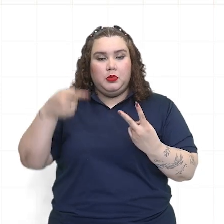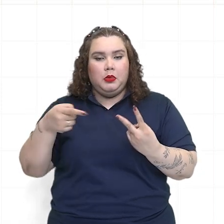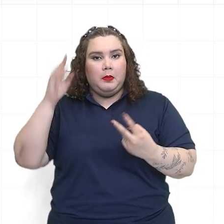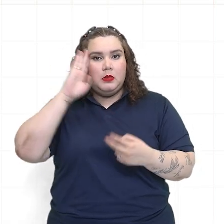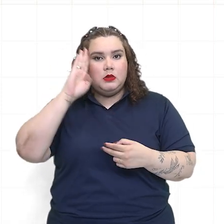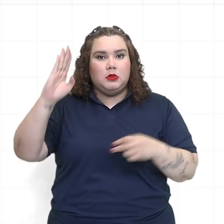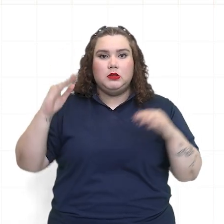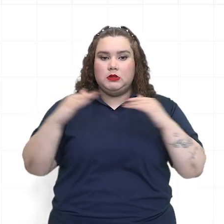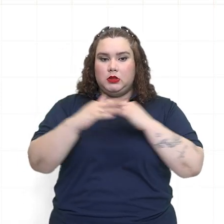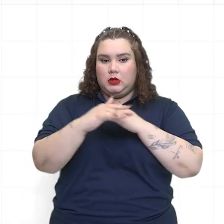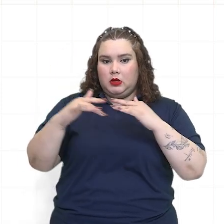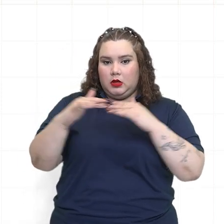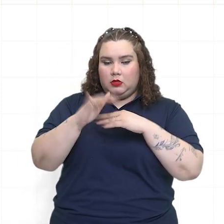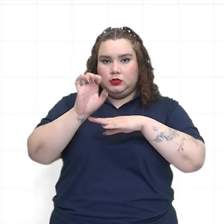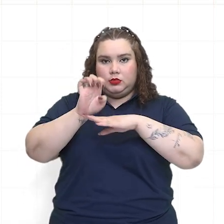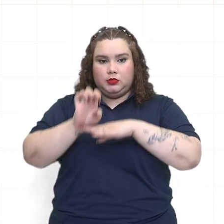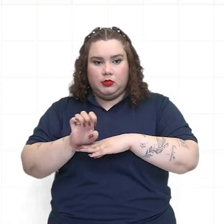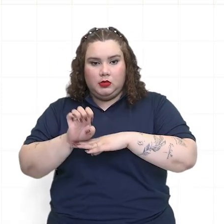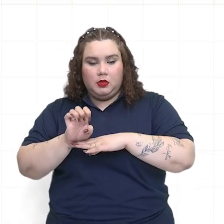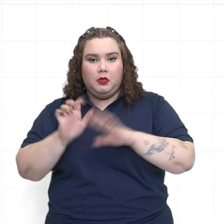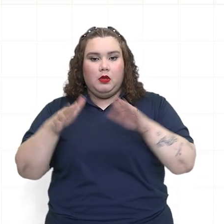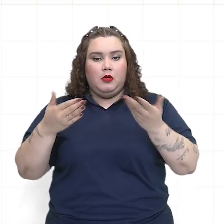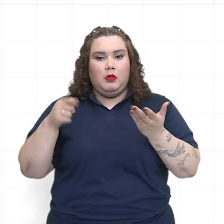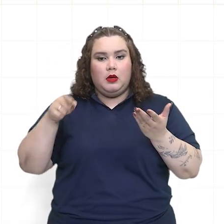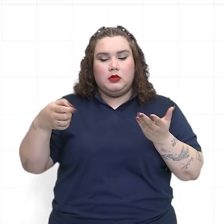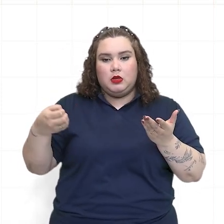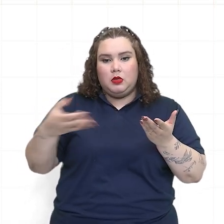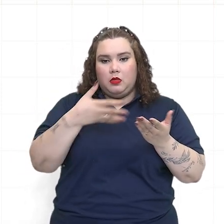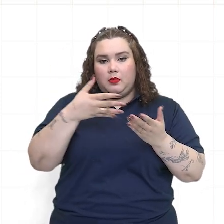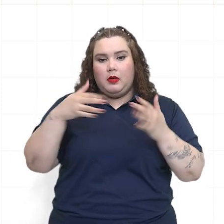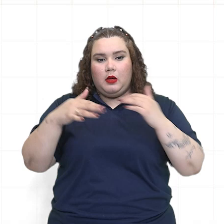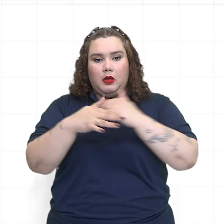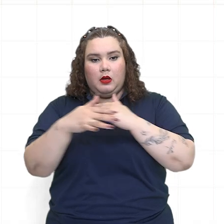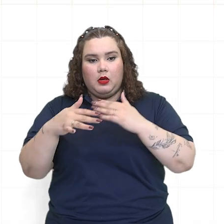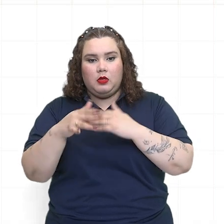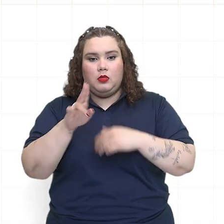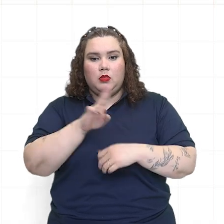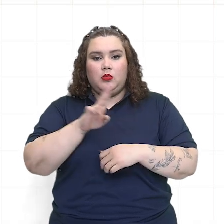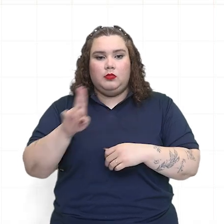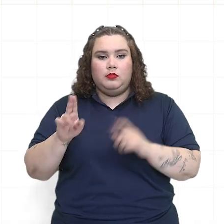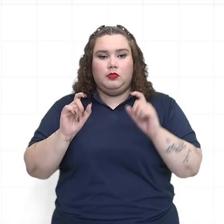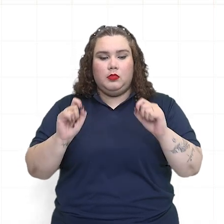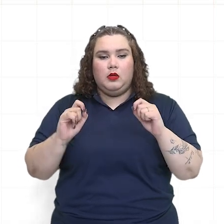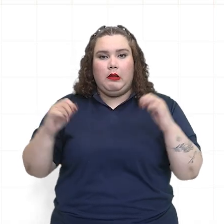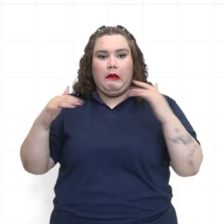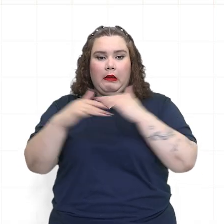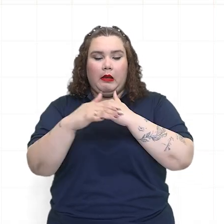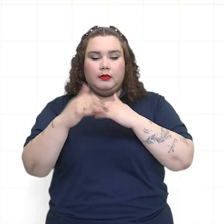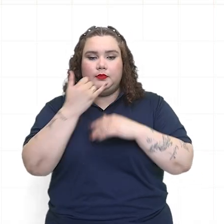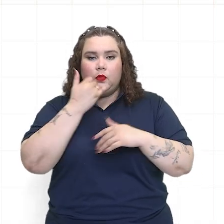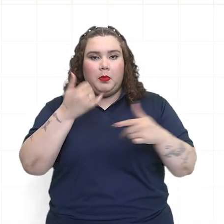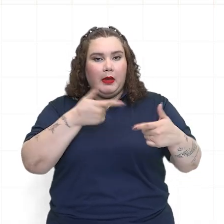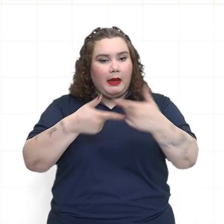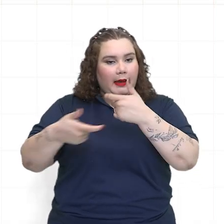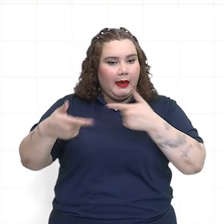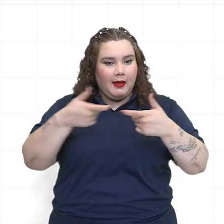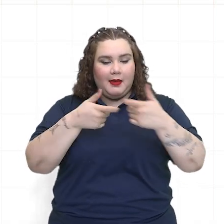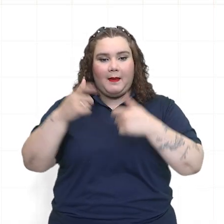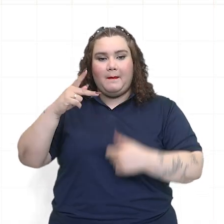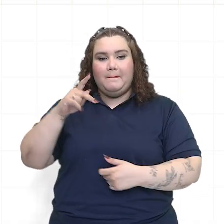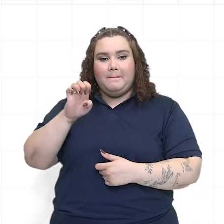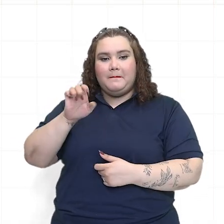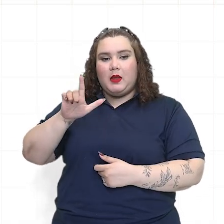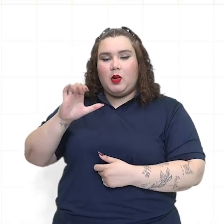principais cidades-estados. E essa nova guerra chama-se de Guerra do Peloponeso,